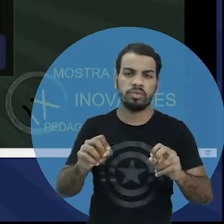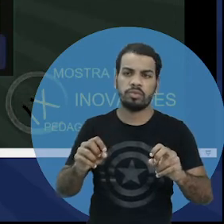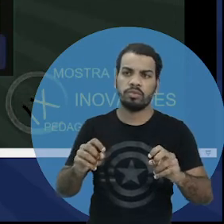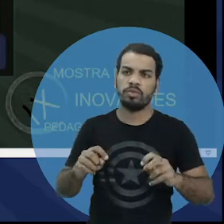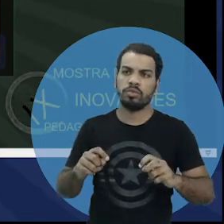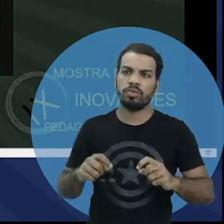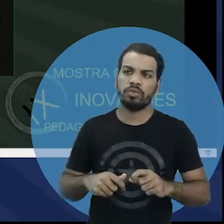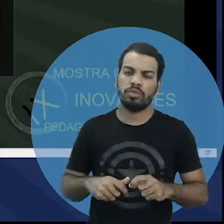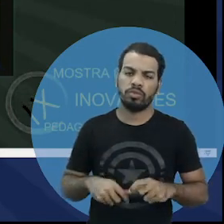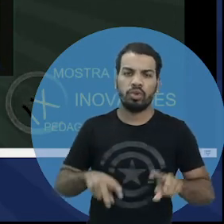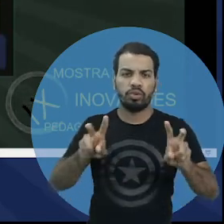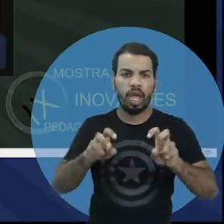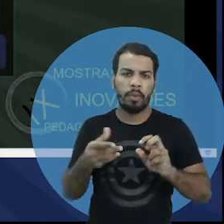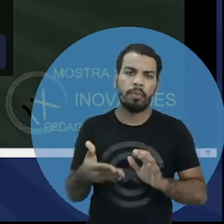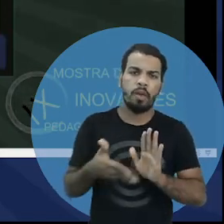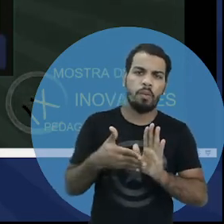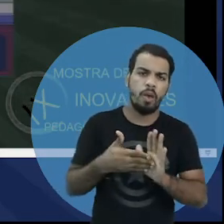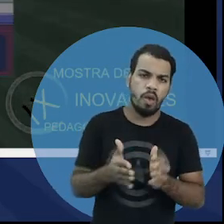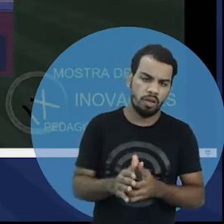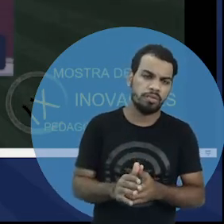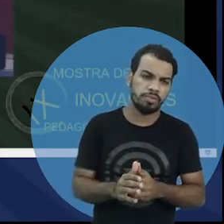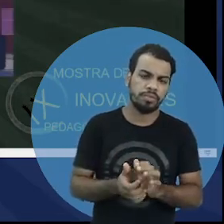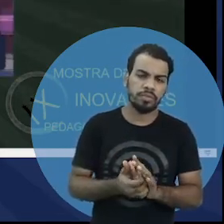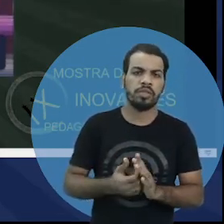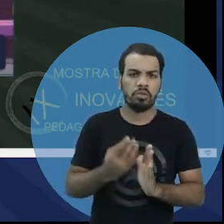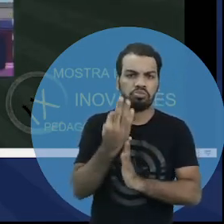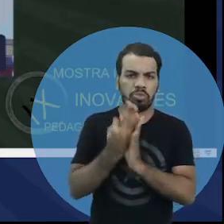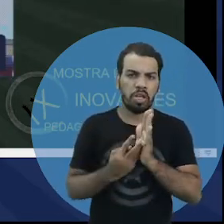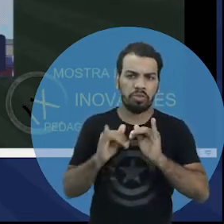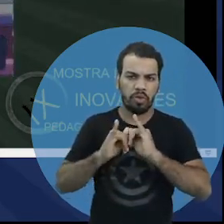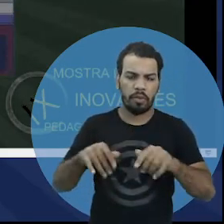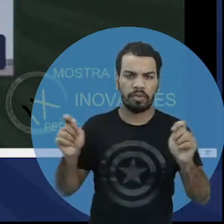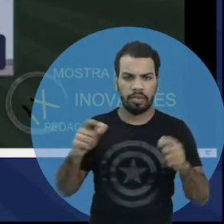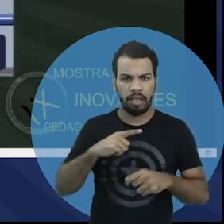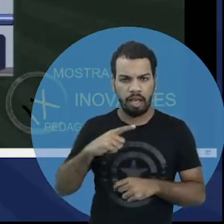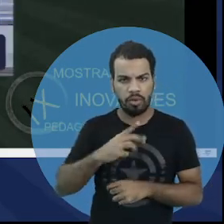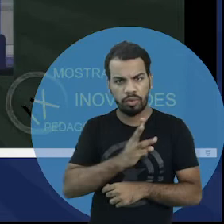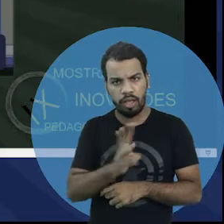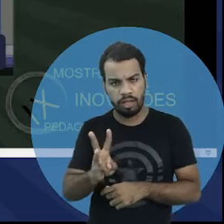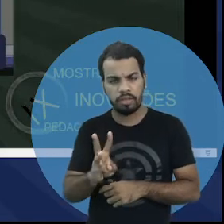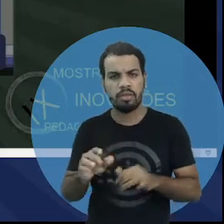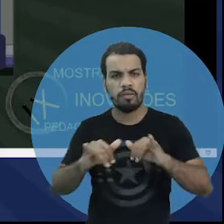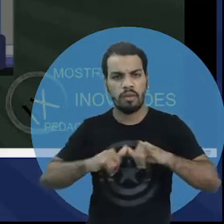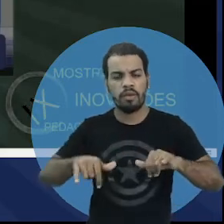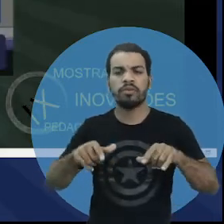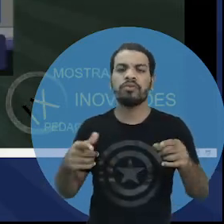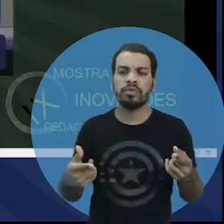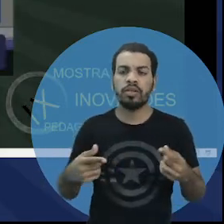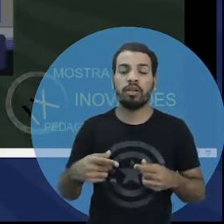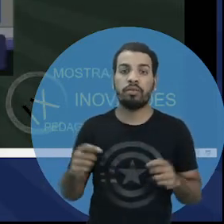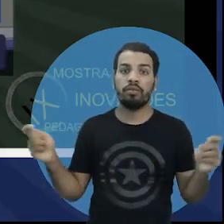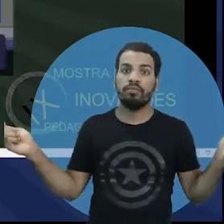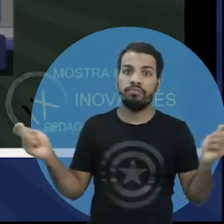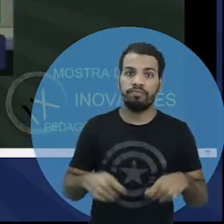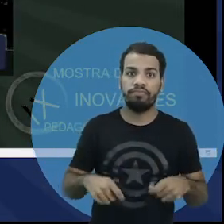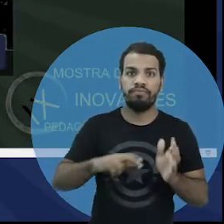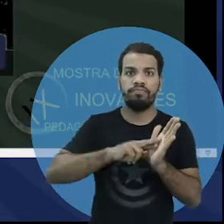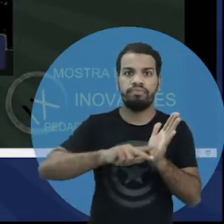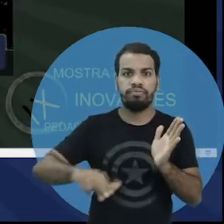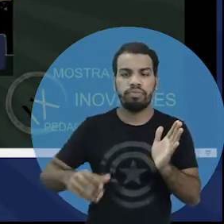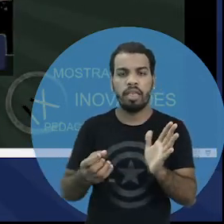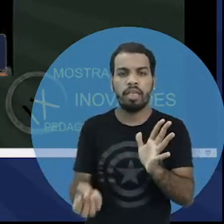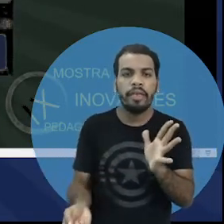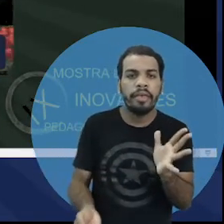tema do proposto, vai ter um texto informativo, vai ter um site informativo. Então, as possibilidades são tremendas de